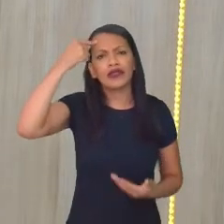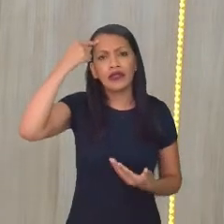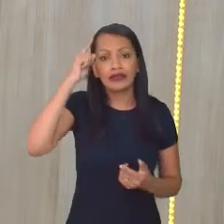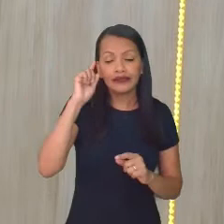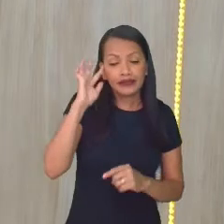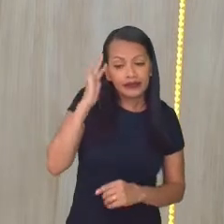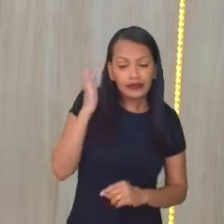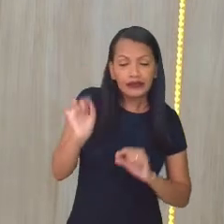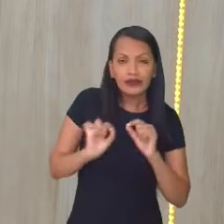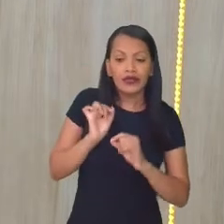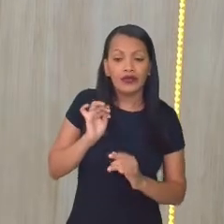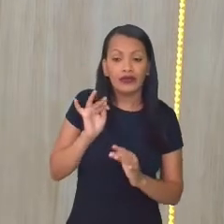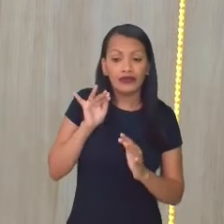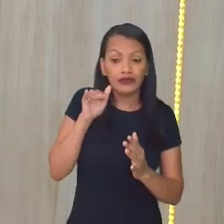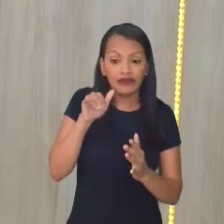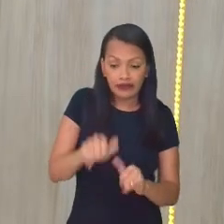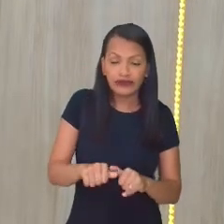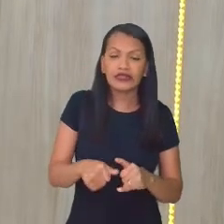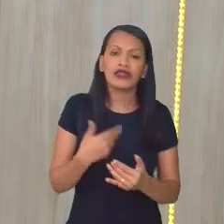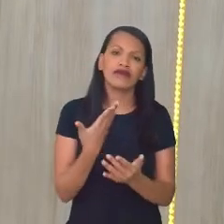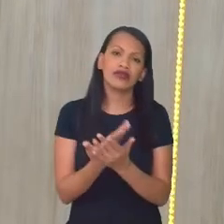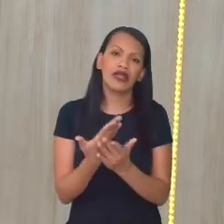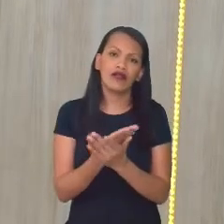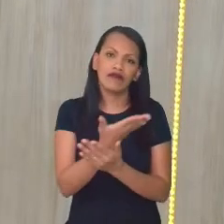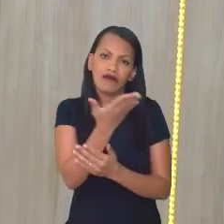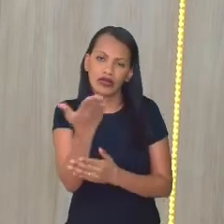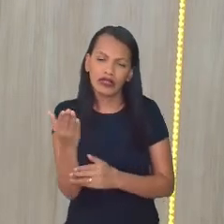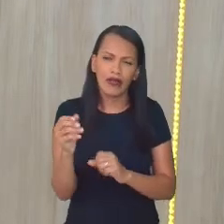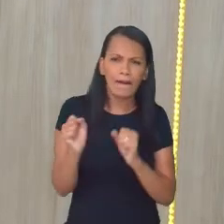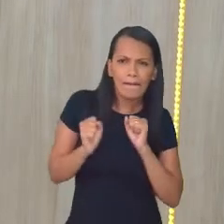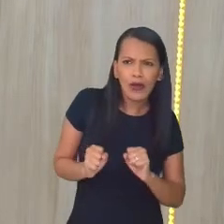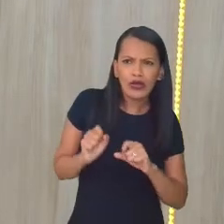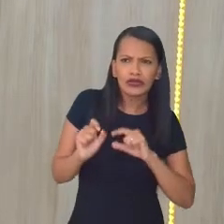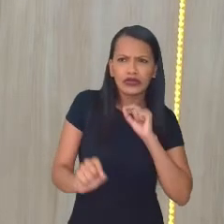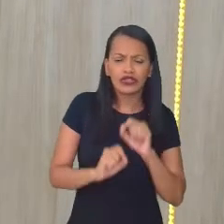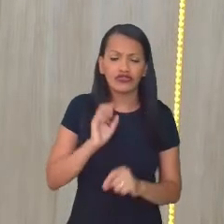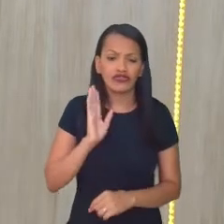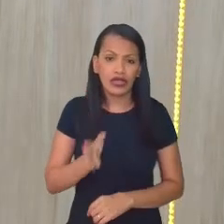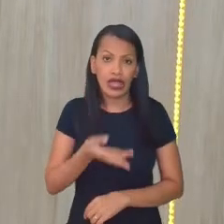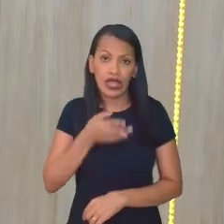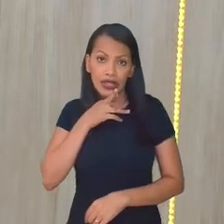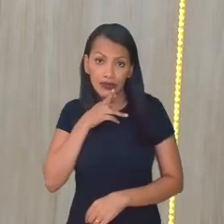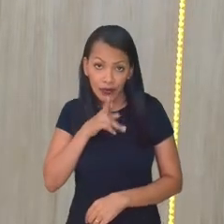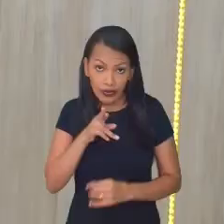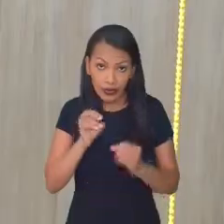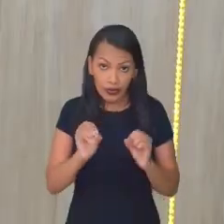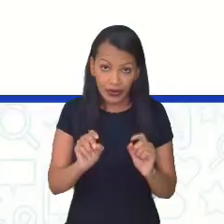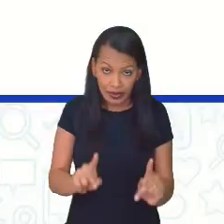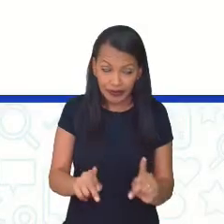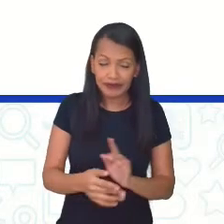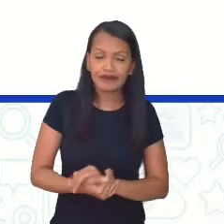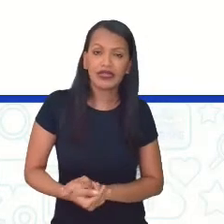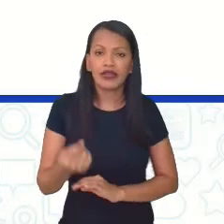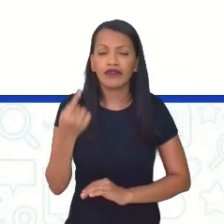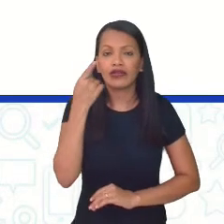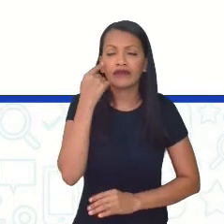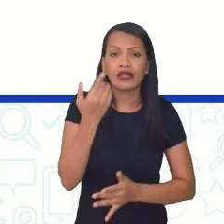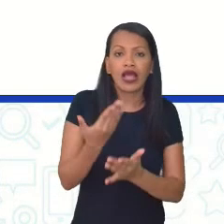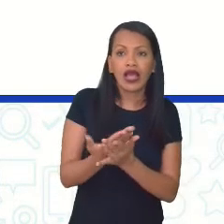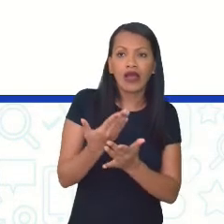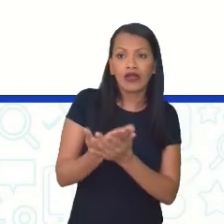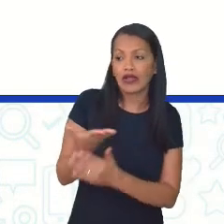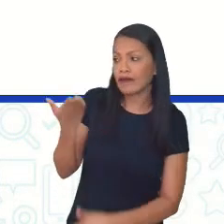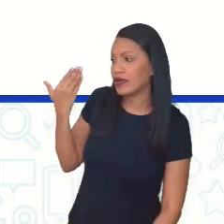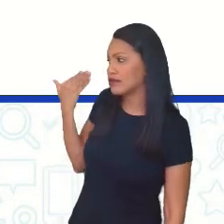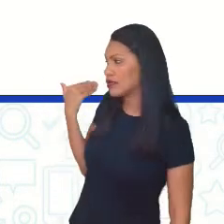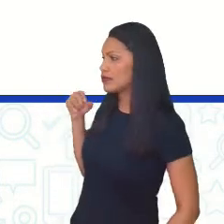e eu acho que no finalzinho da nossa aula vocês vão poder já responder essa questão. Nós vimos na aula anterior que os